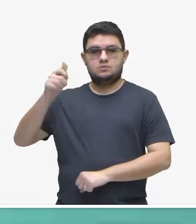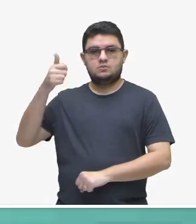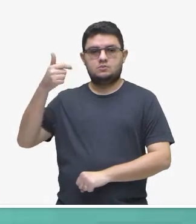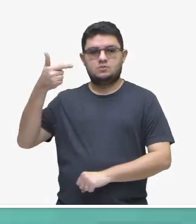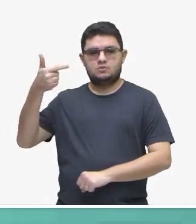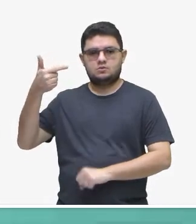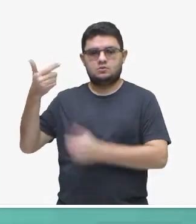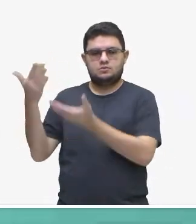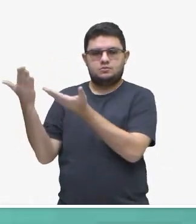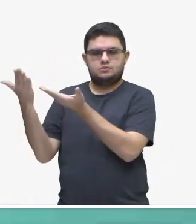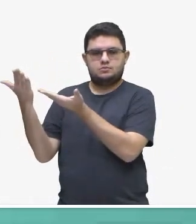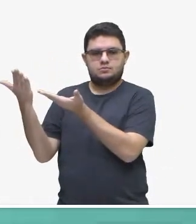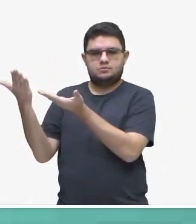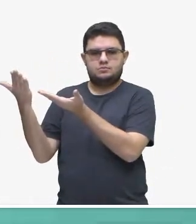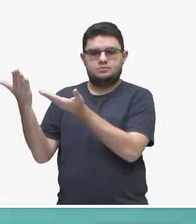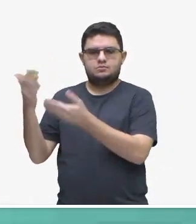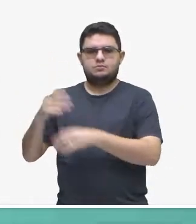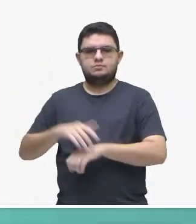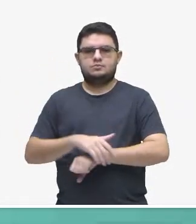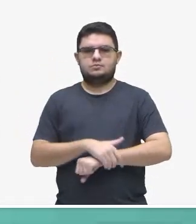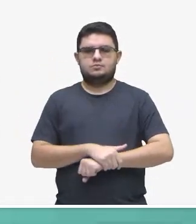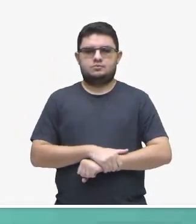Atividade 2. Routine.